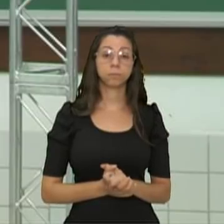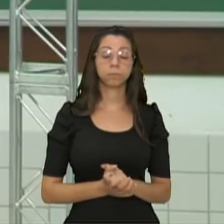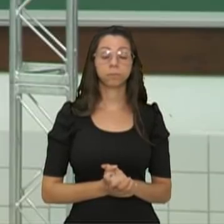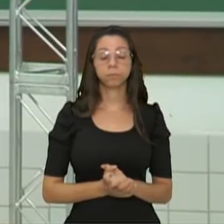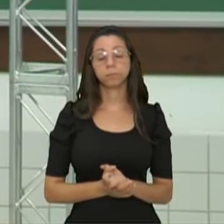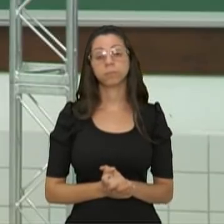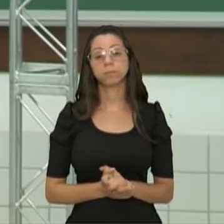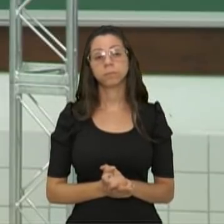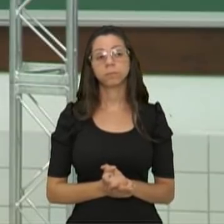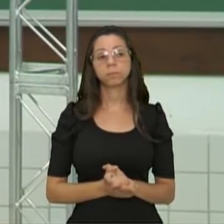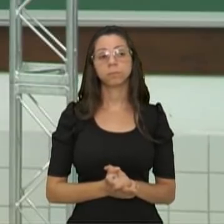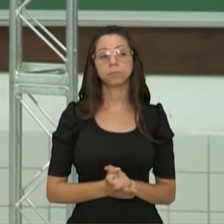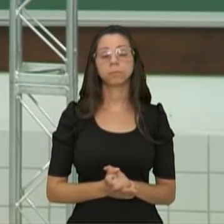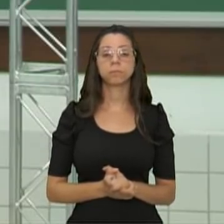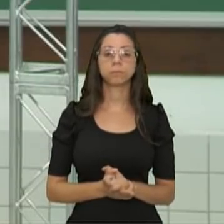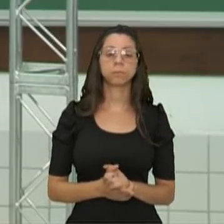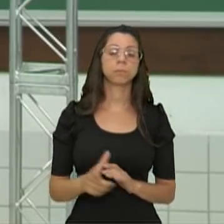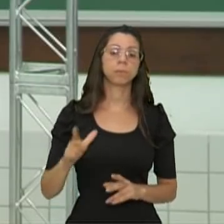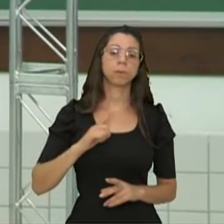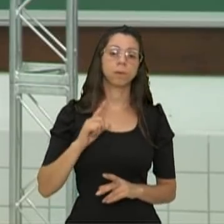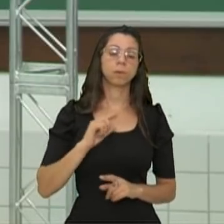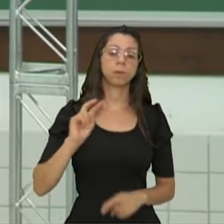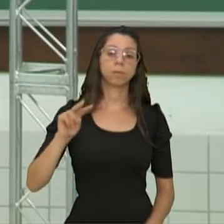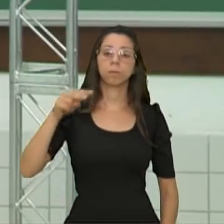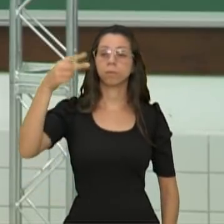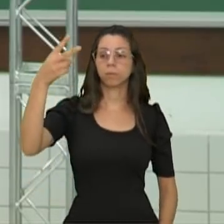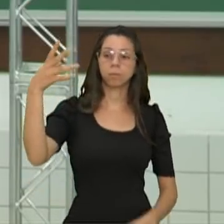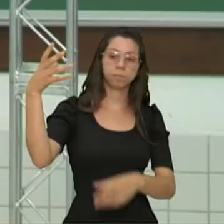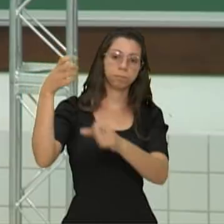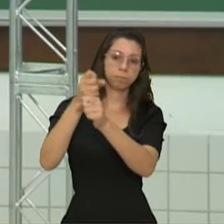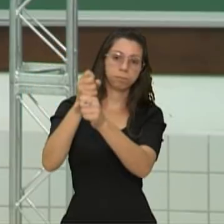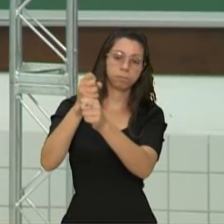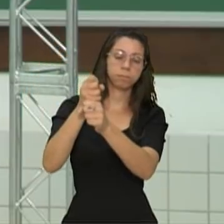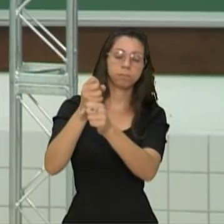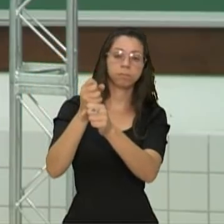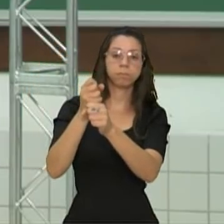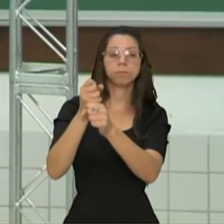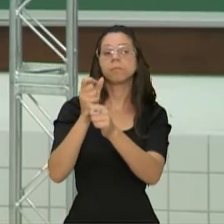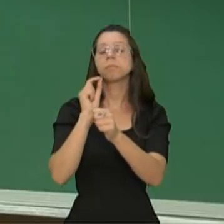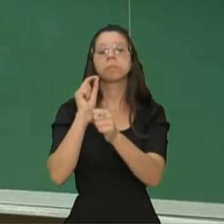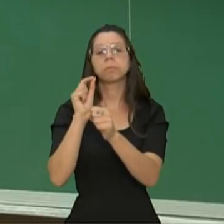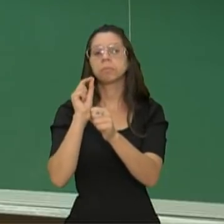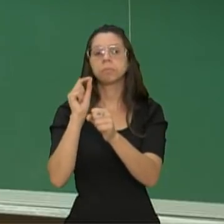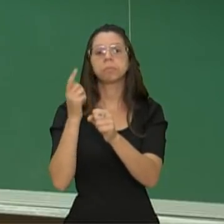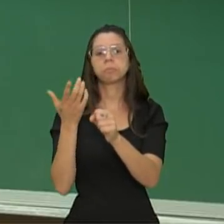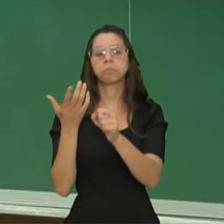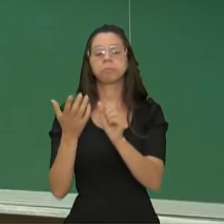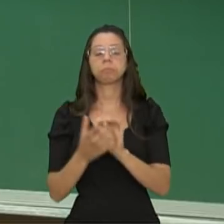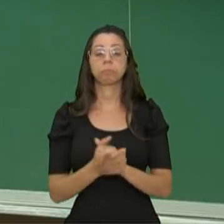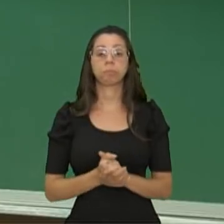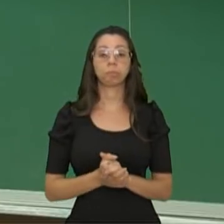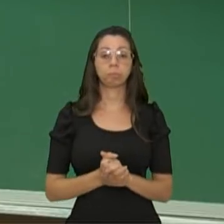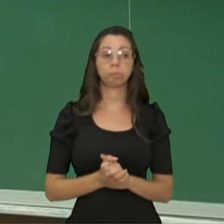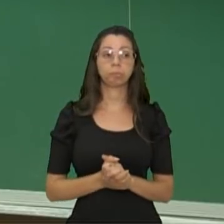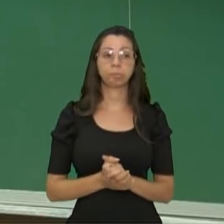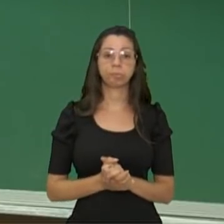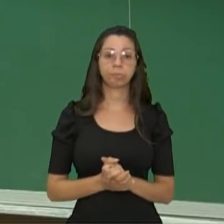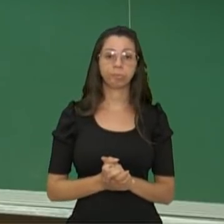Eu tenho lá quadrado de uma soma determinado pelo quê? A mais